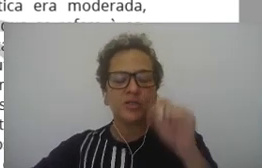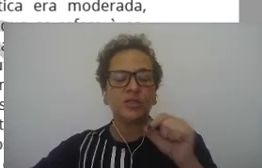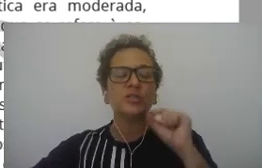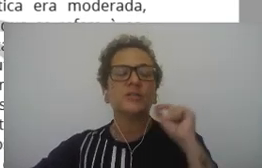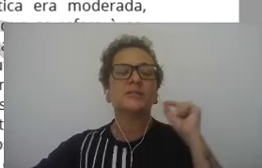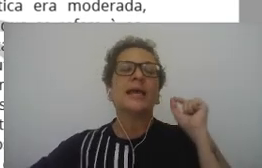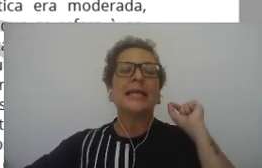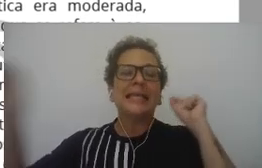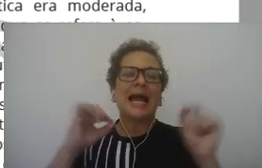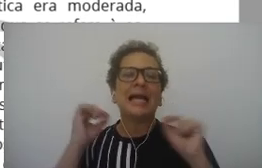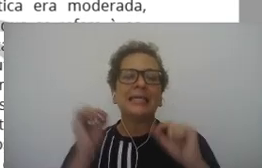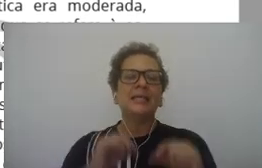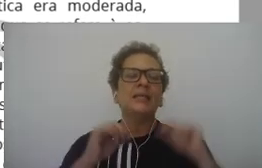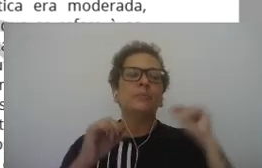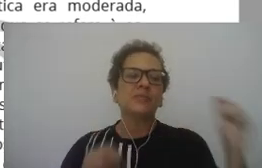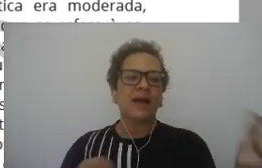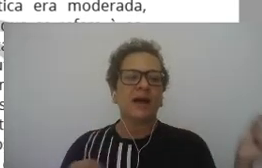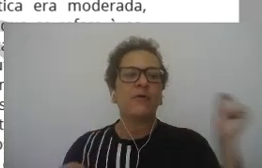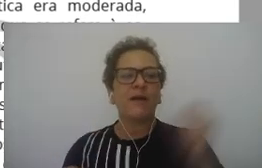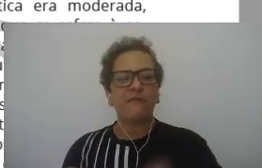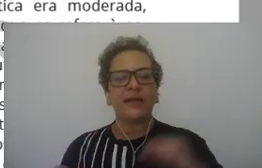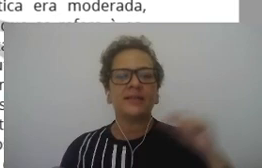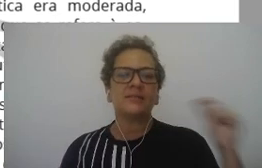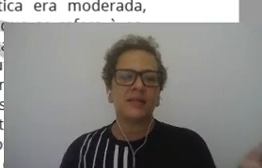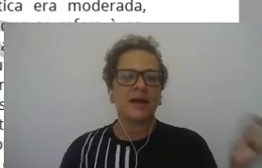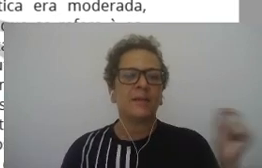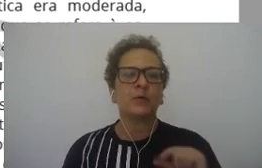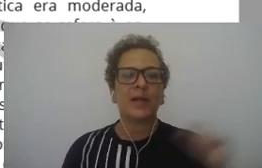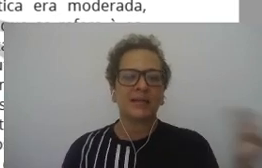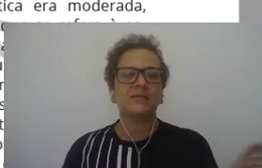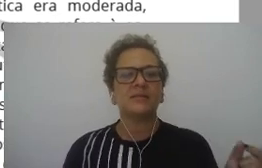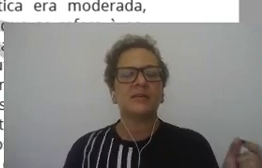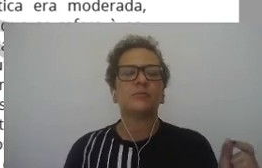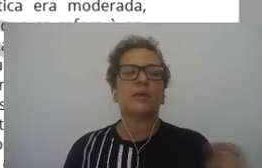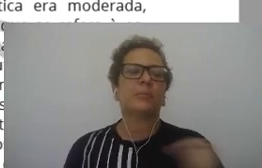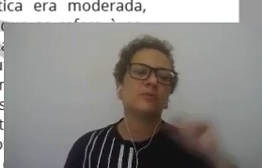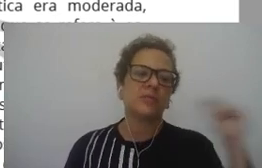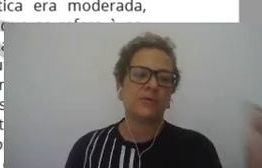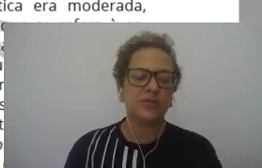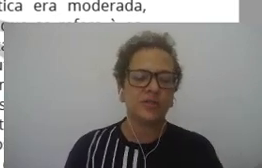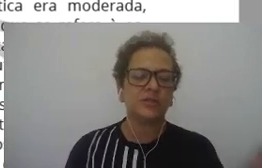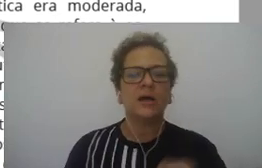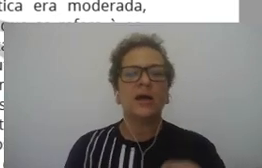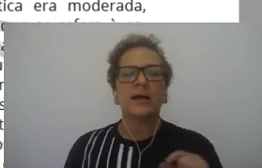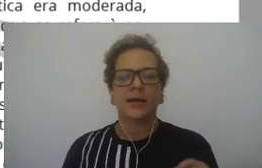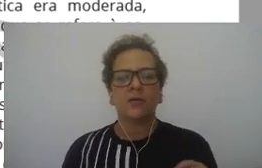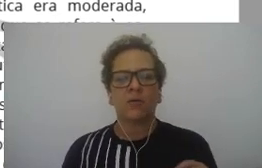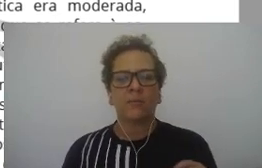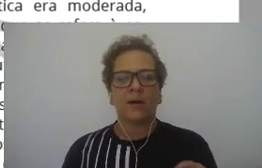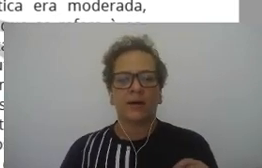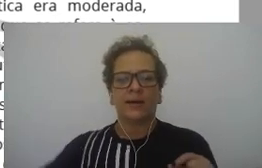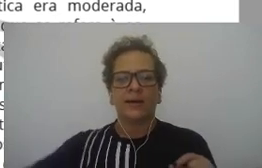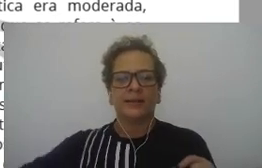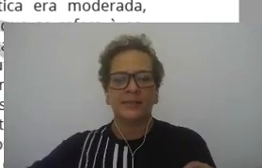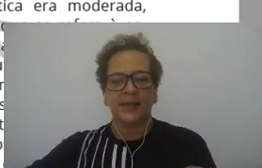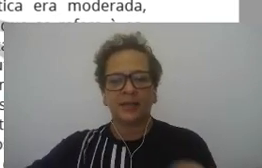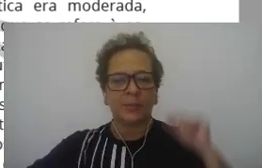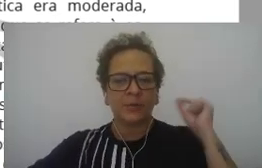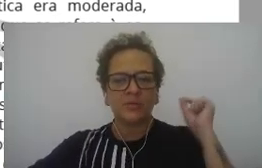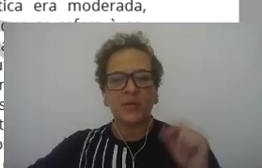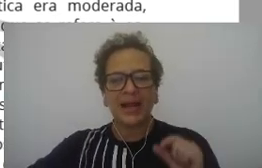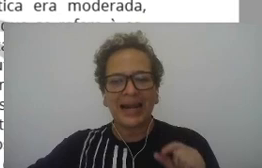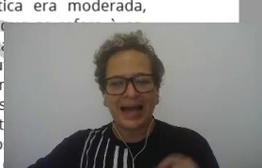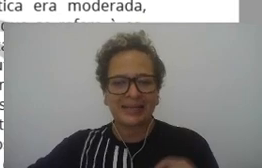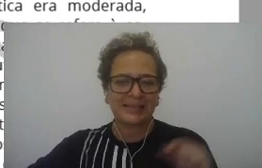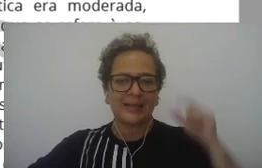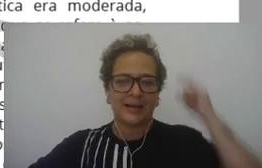muitos artistas que ainda buscavam referências na no classicismo na produção artística greco-romana Tá